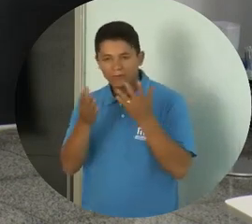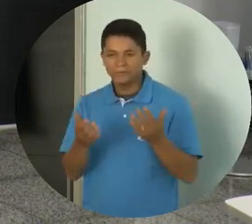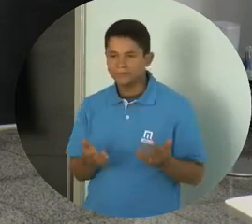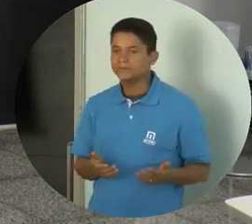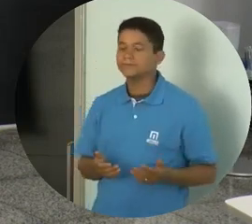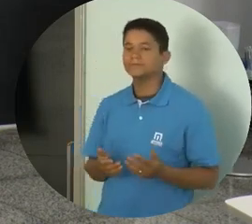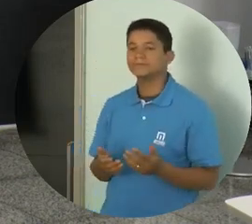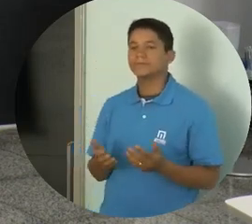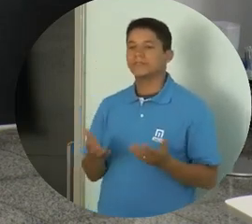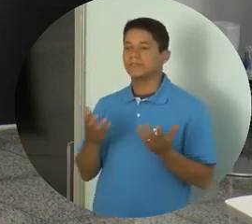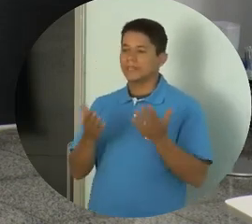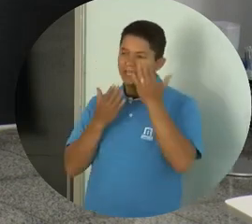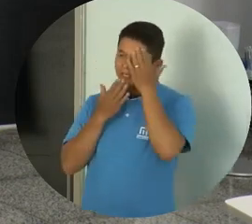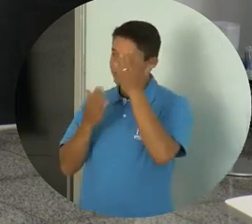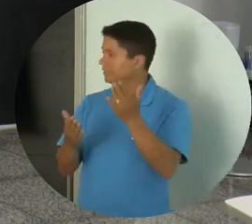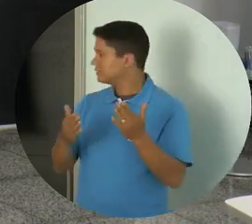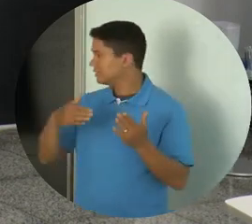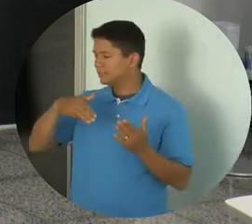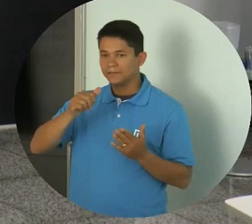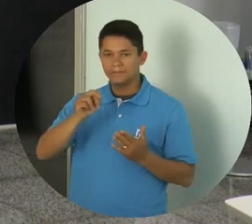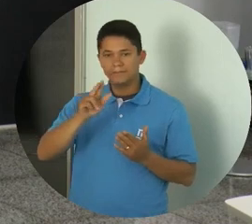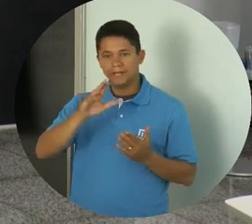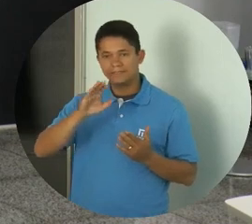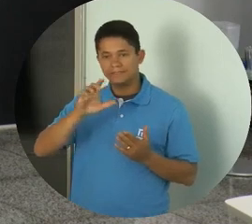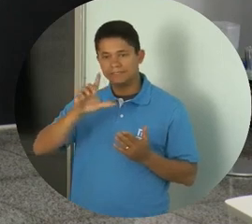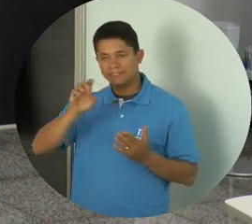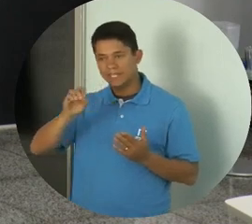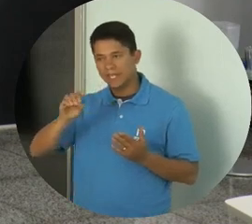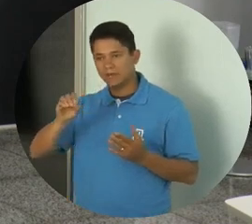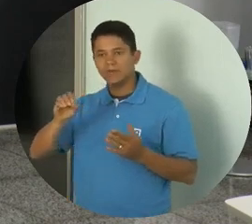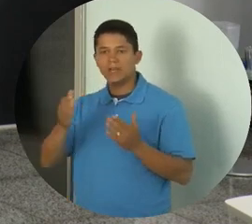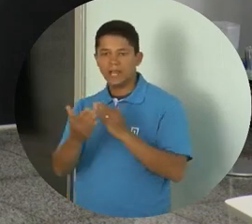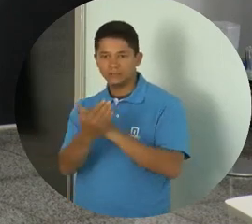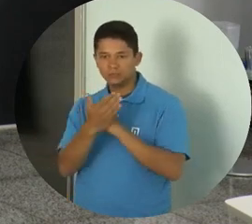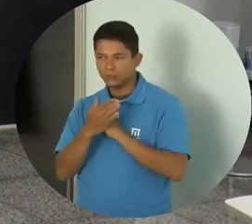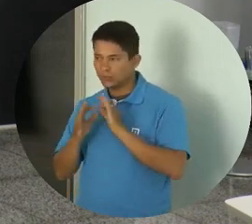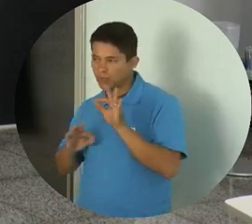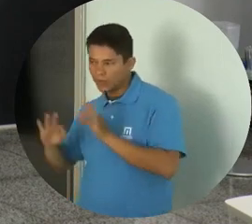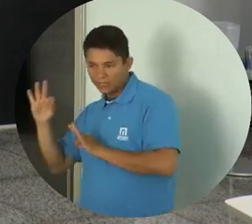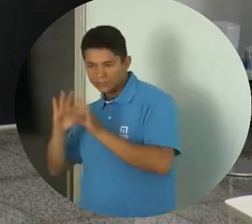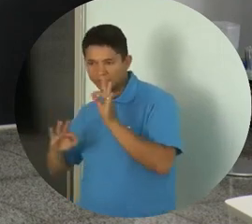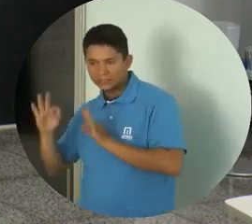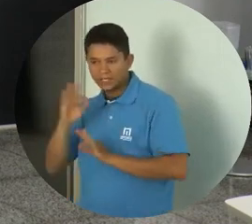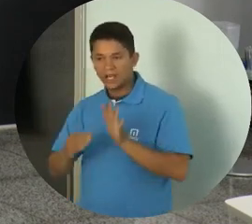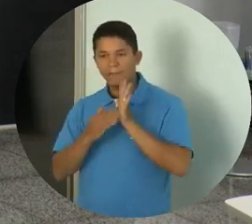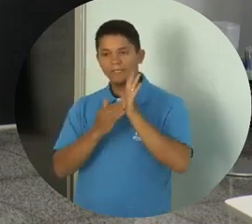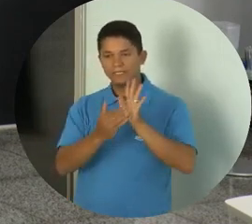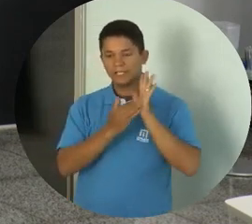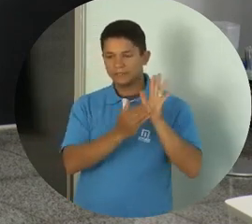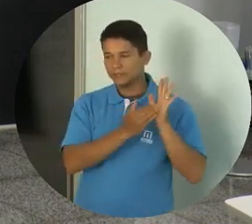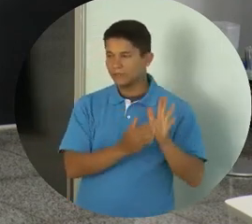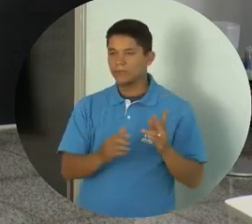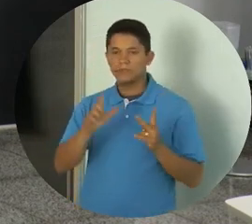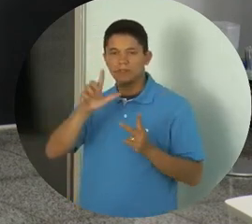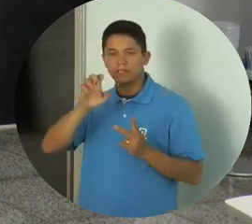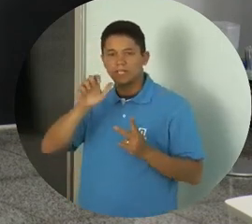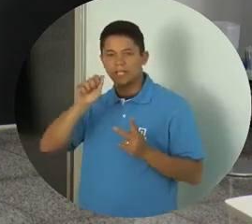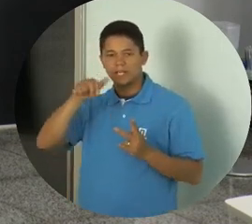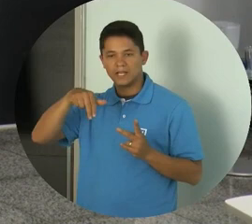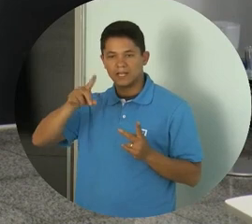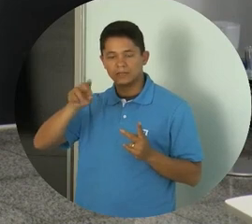Vou agradecer em especial ao Marcelo, que ajudou a gente aqui na formatação, né, da apresentação, o Leandro, o